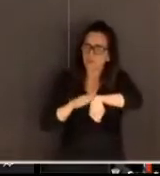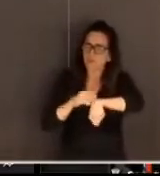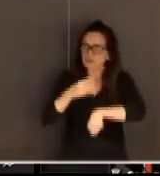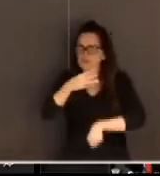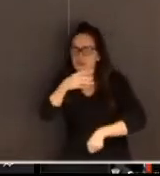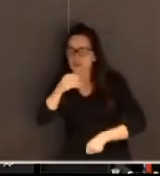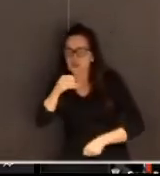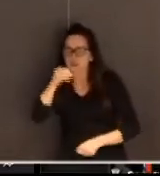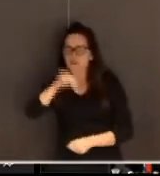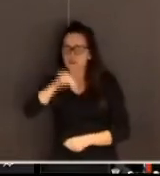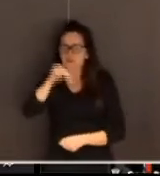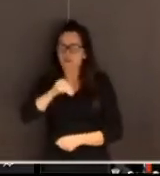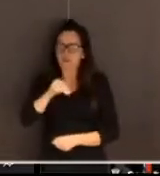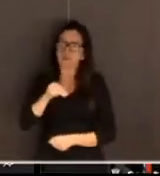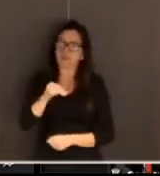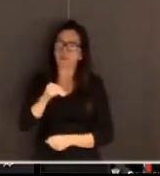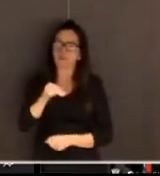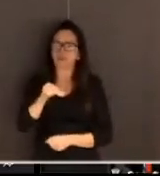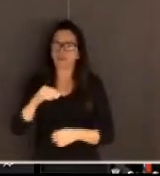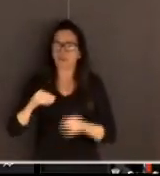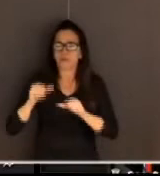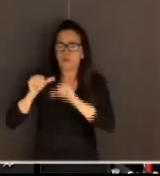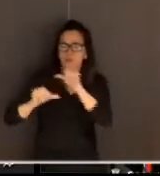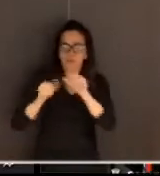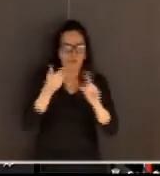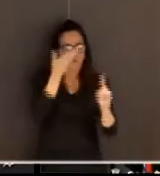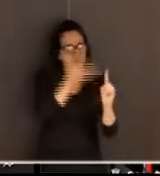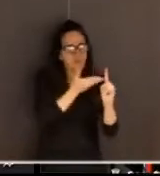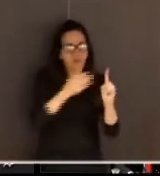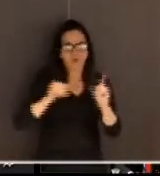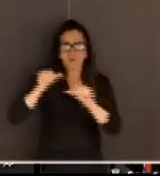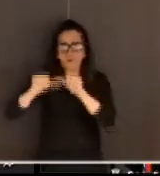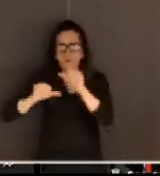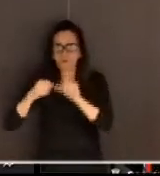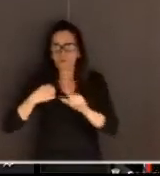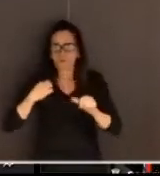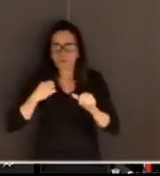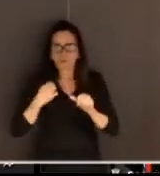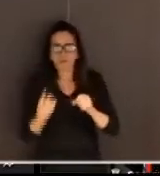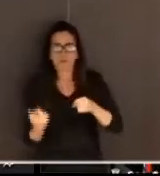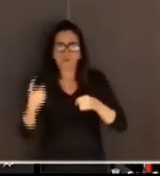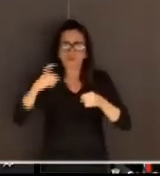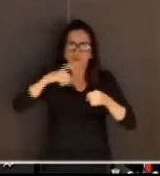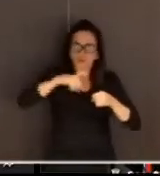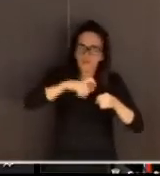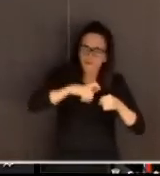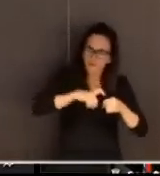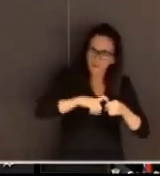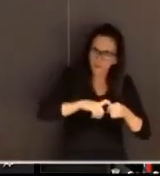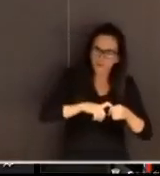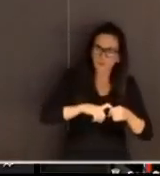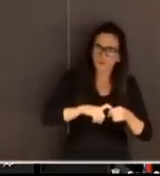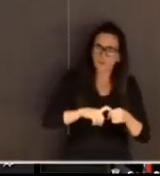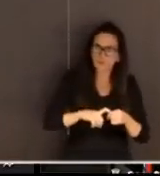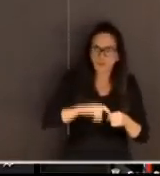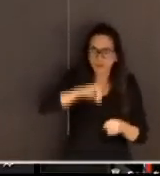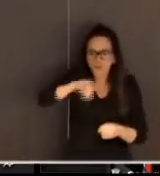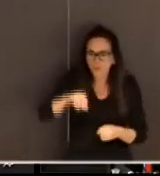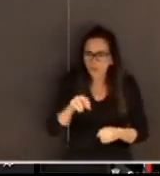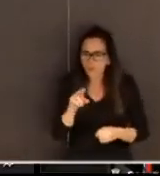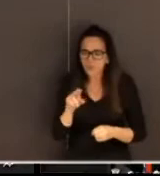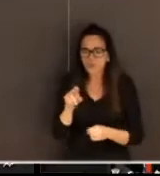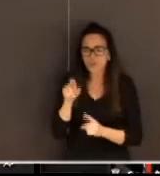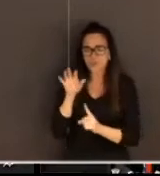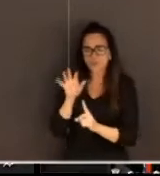ou o tempo necessário, para a troca das roupas, e instrui os jurados a não levar